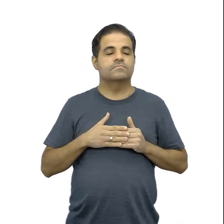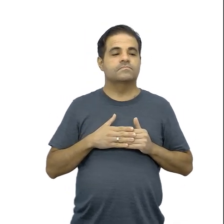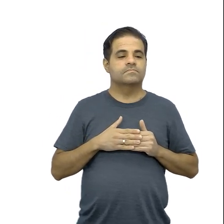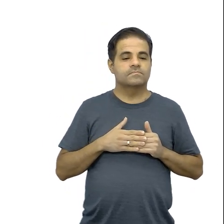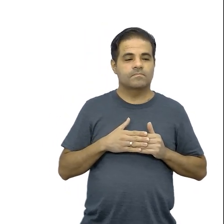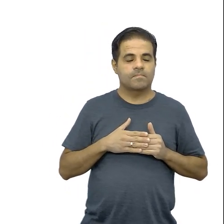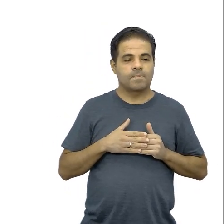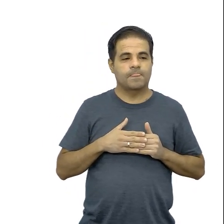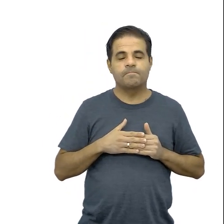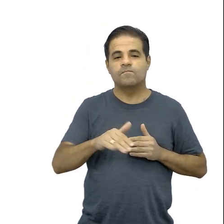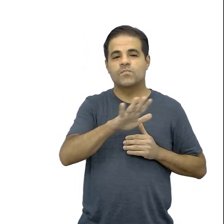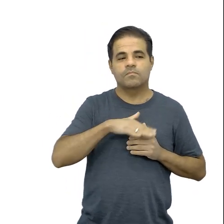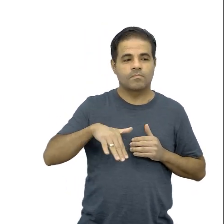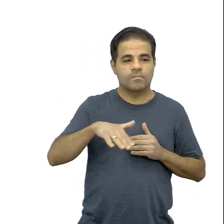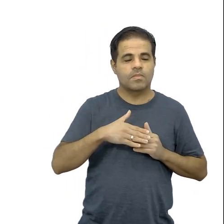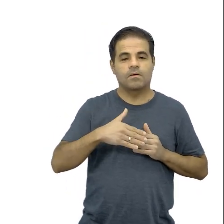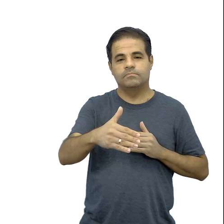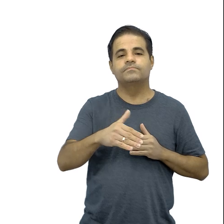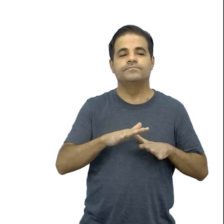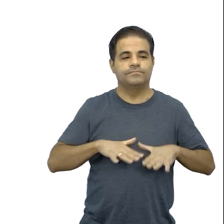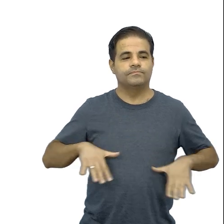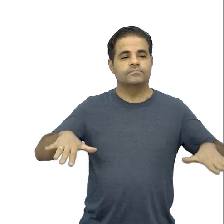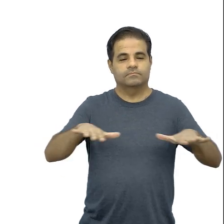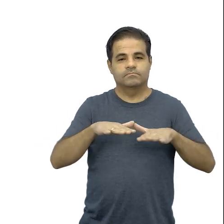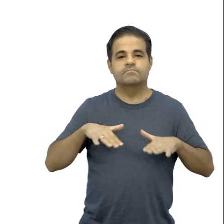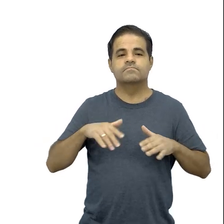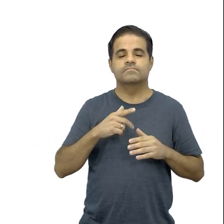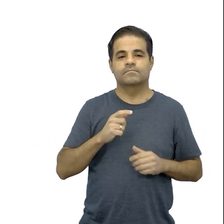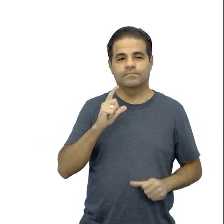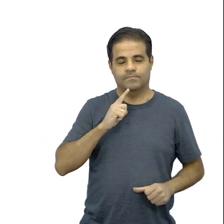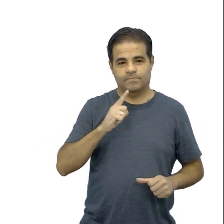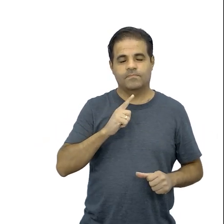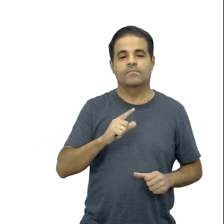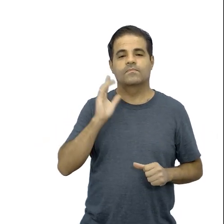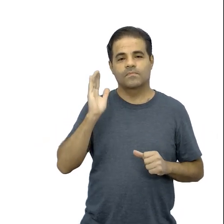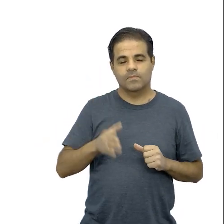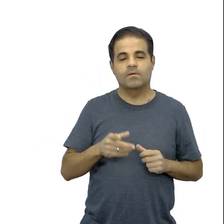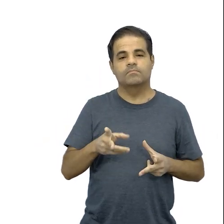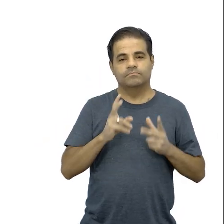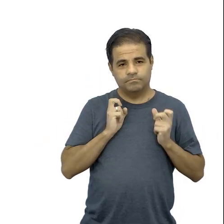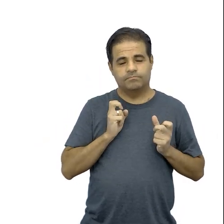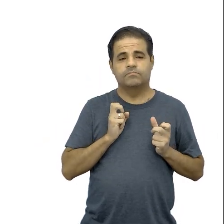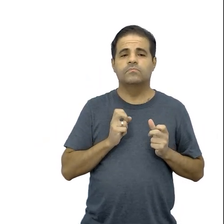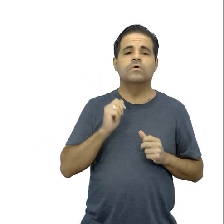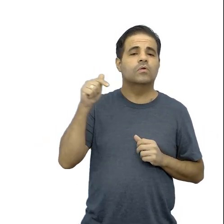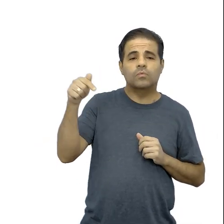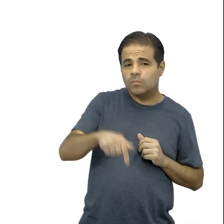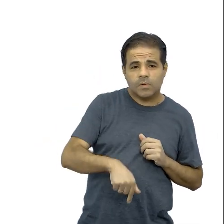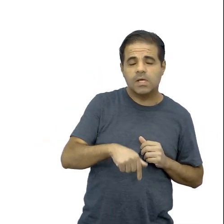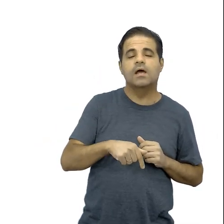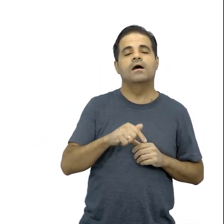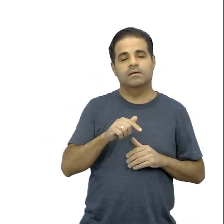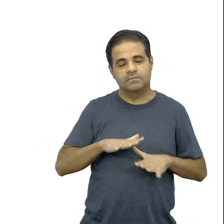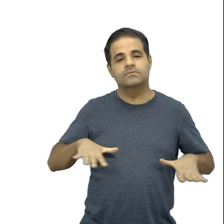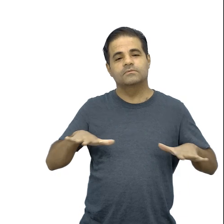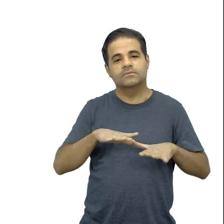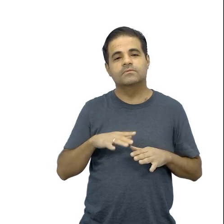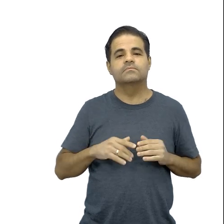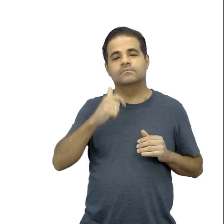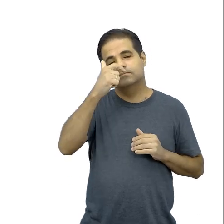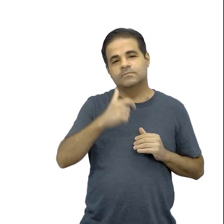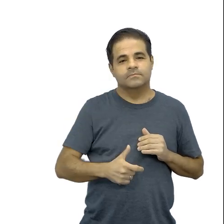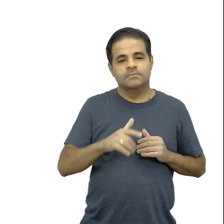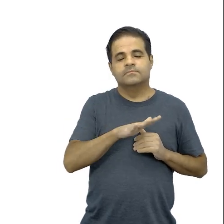médio. Então, são links diferentes, tá bom, pessoal? Já também já acabei percebendo, Marco, eu estou aqui, mas eu não estou achando o caderno do nome.